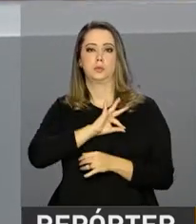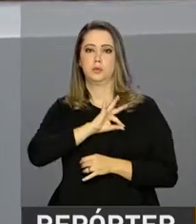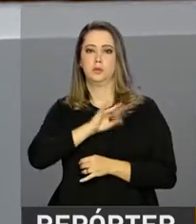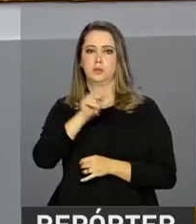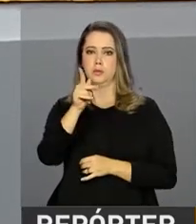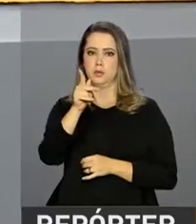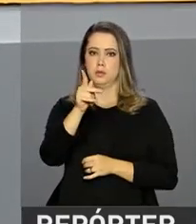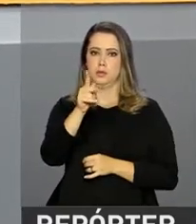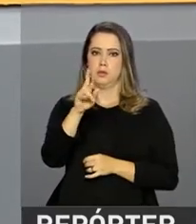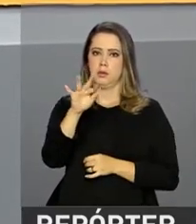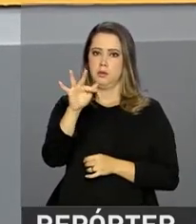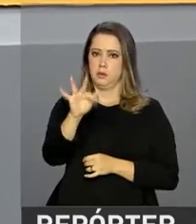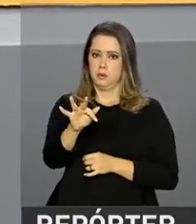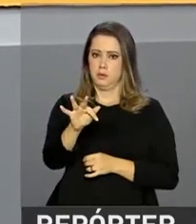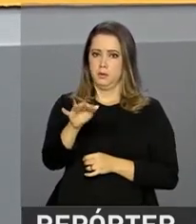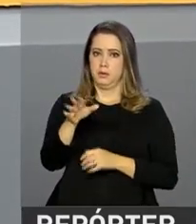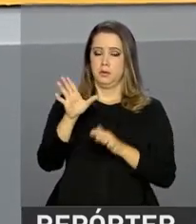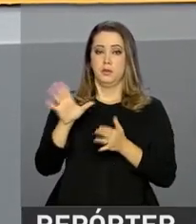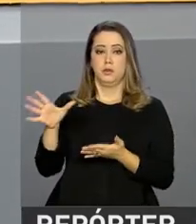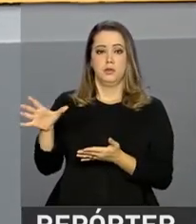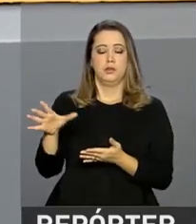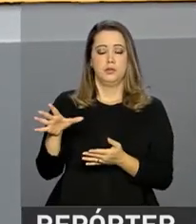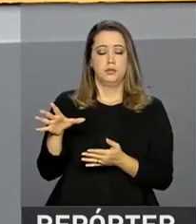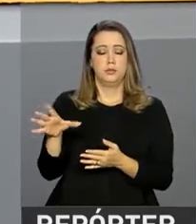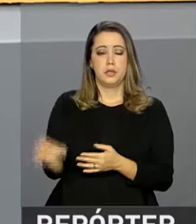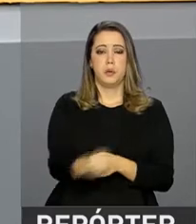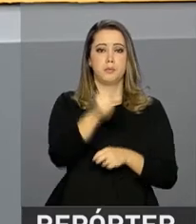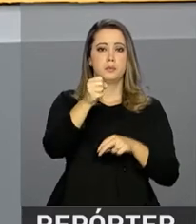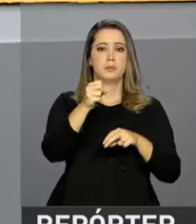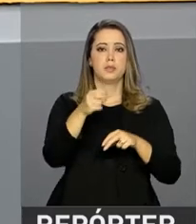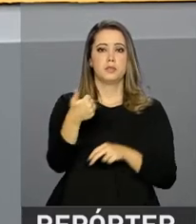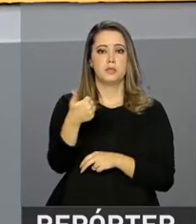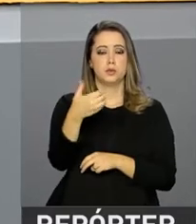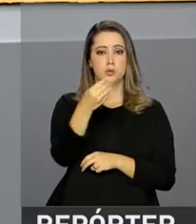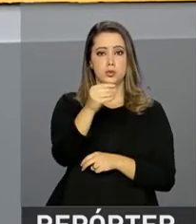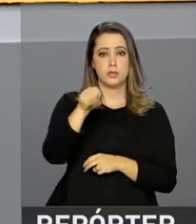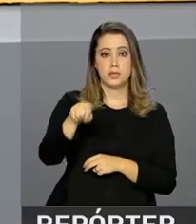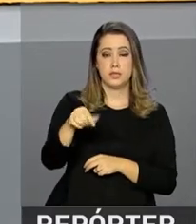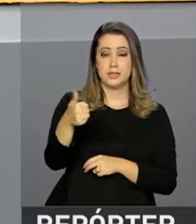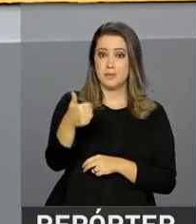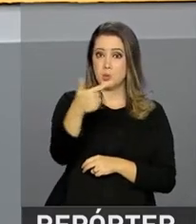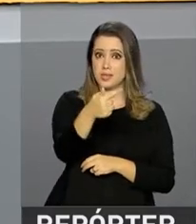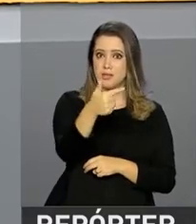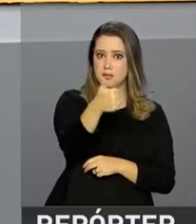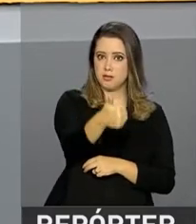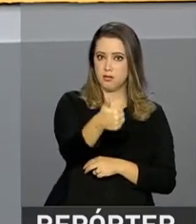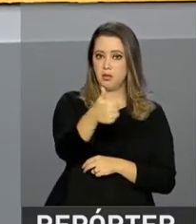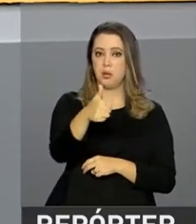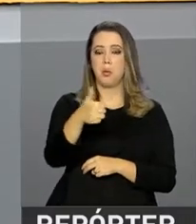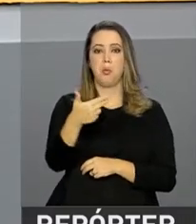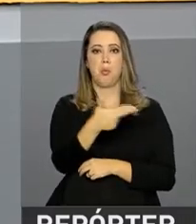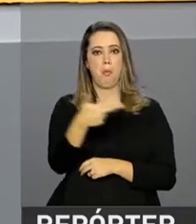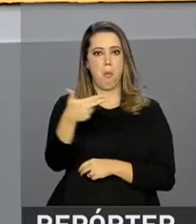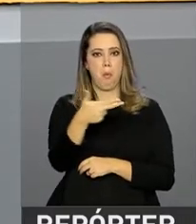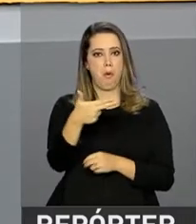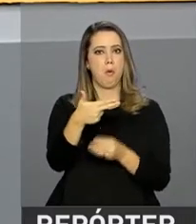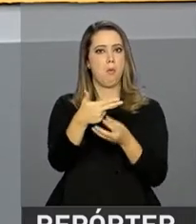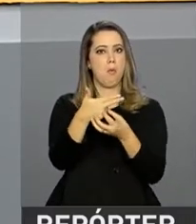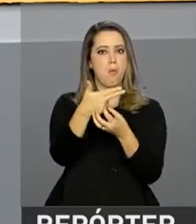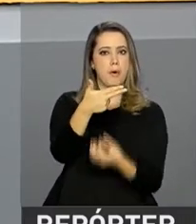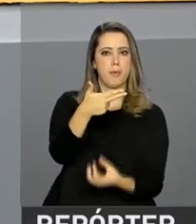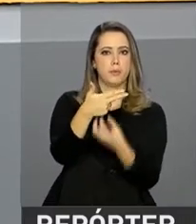federal prf foi a apreensão de 10 mil 171 munições de armas de fogo dos mais diversos